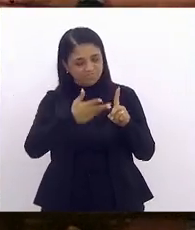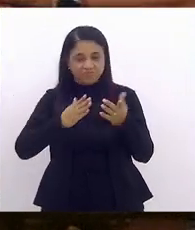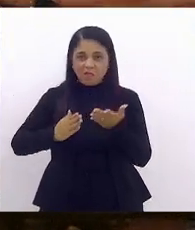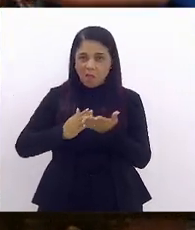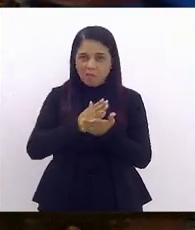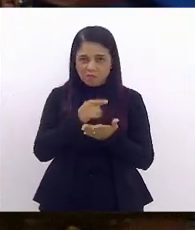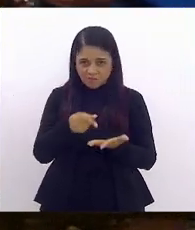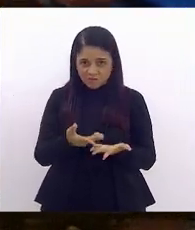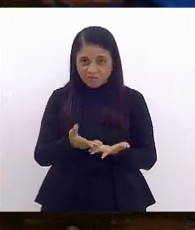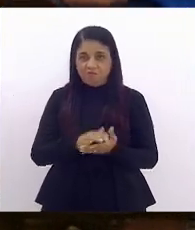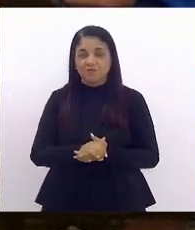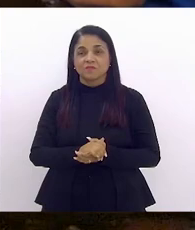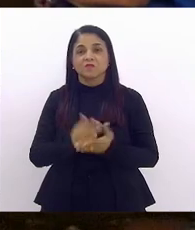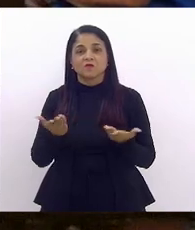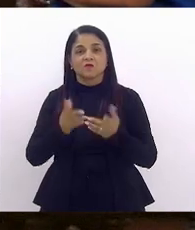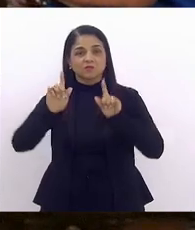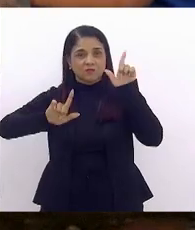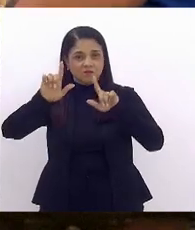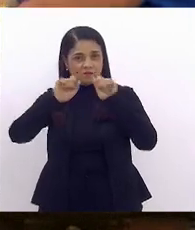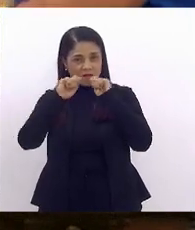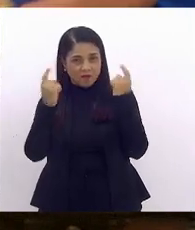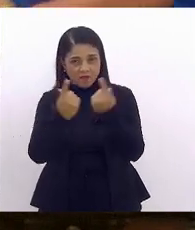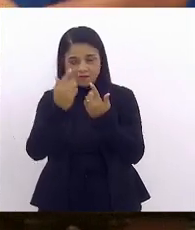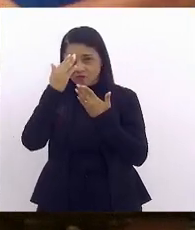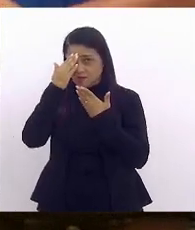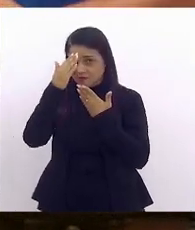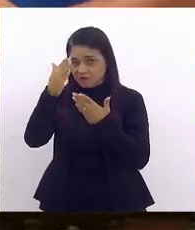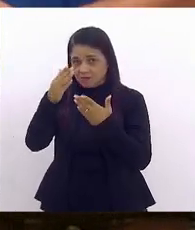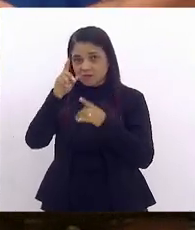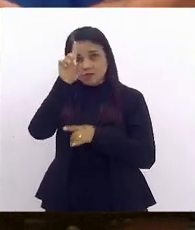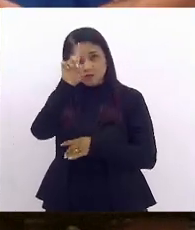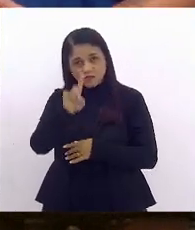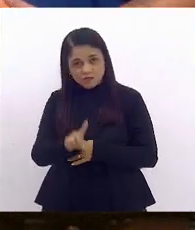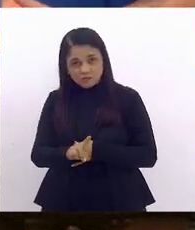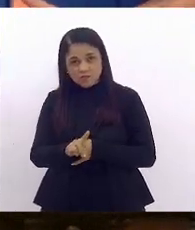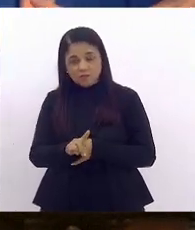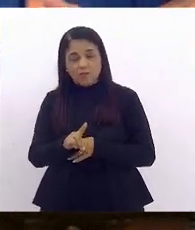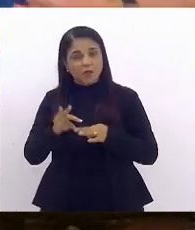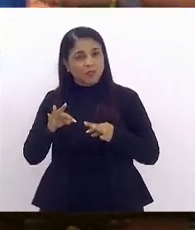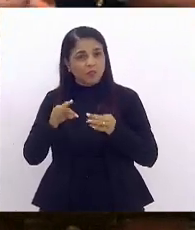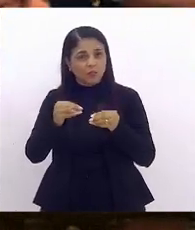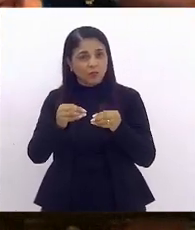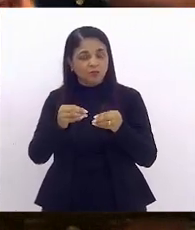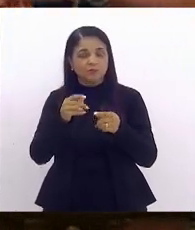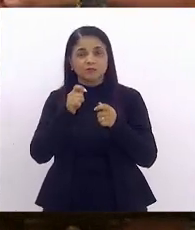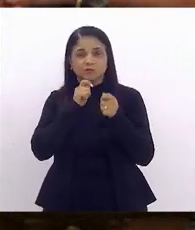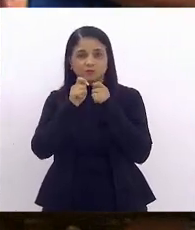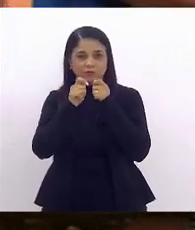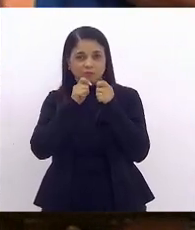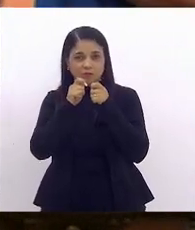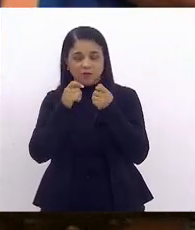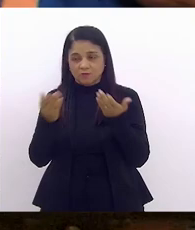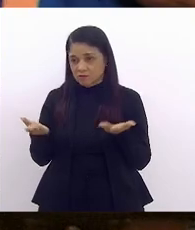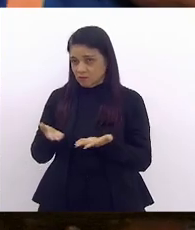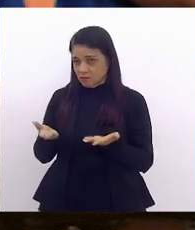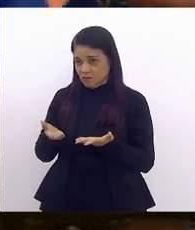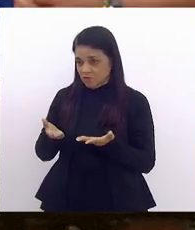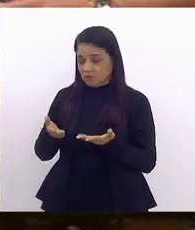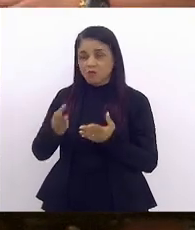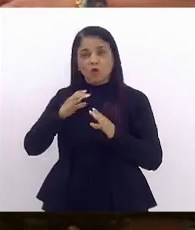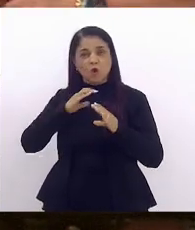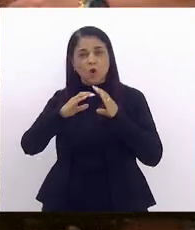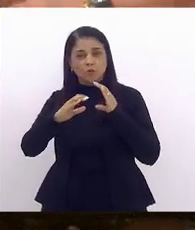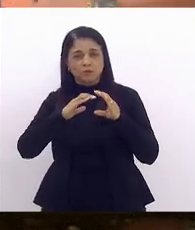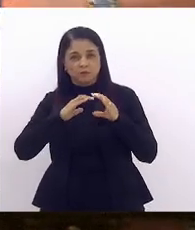hoje a TV Alerj, eu agradeço a toda a direção e todos os jornalistas que estão aqui, todos os